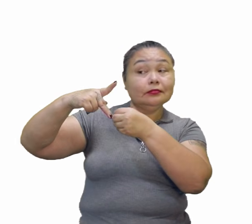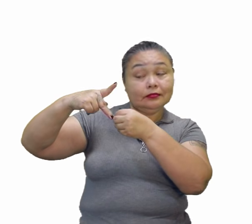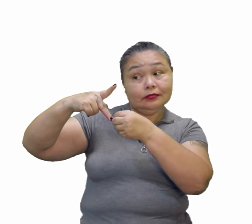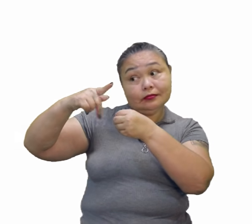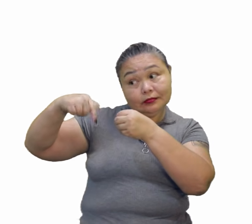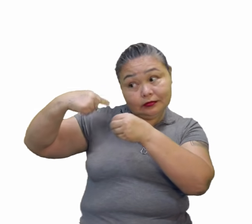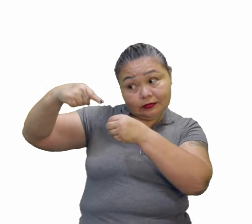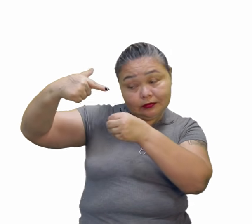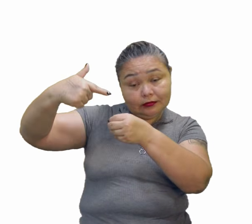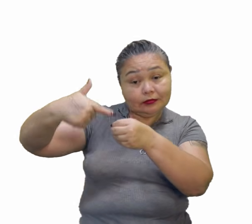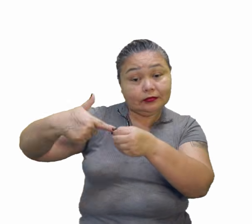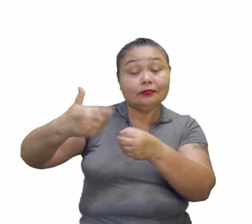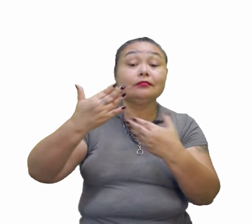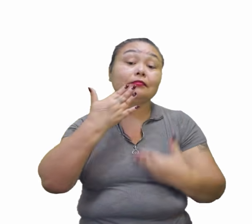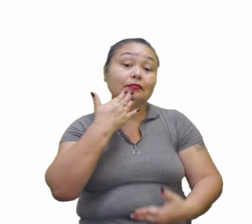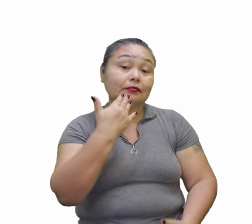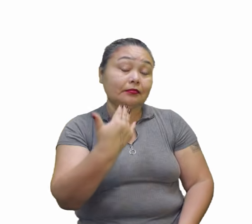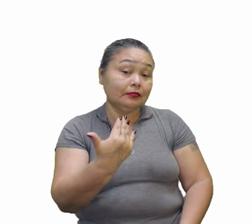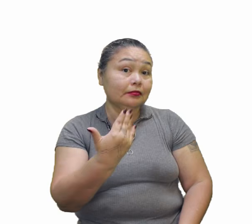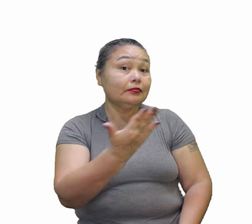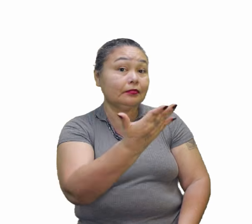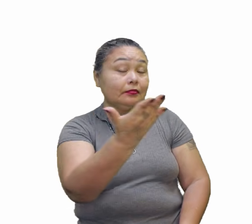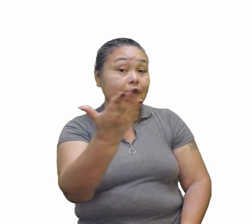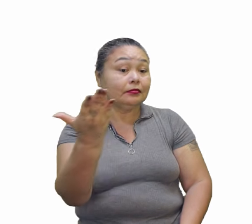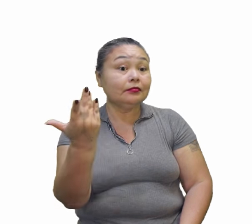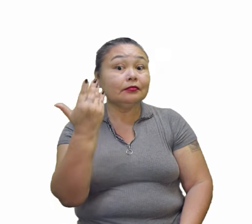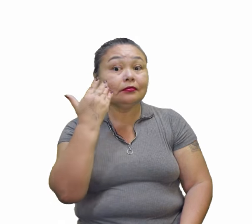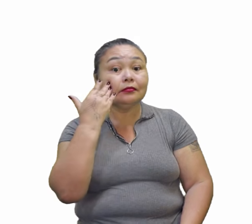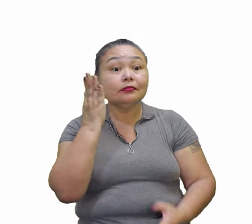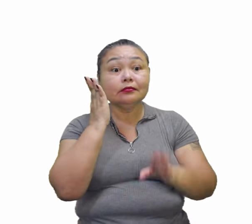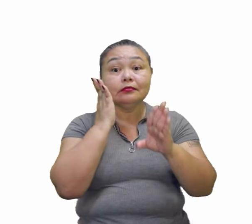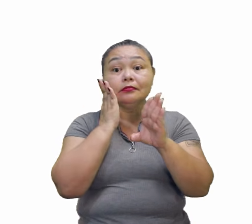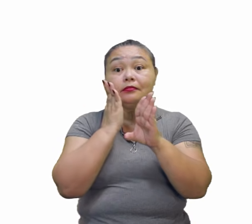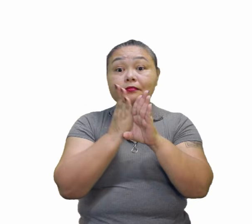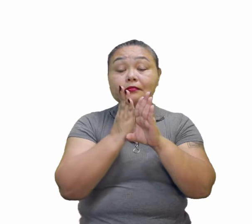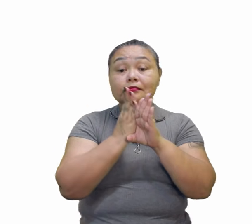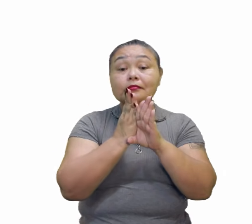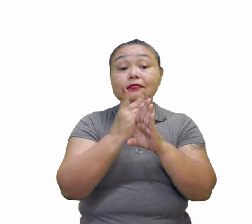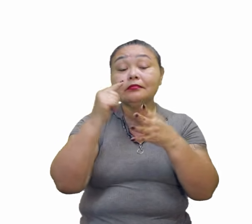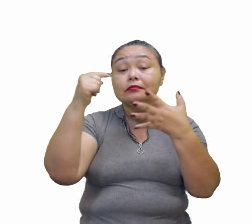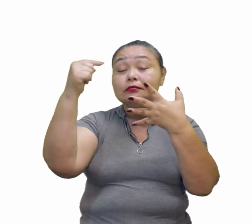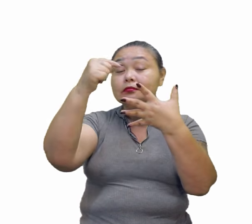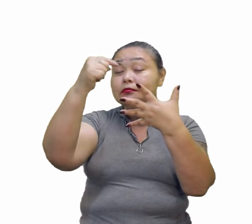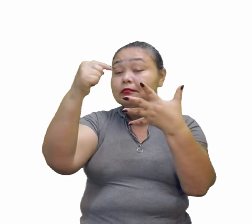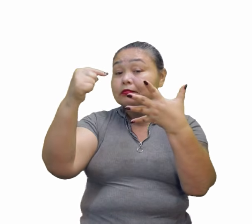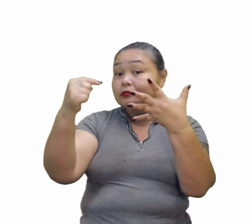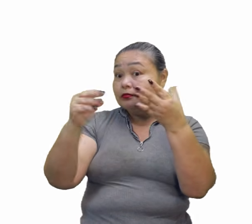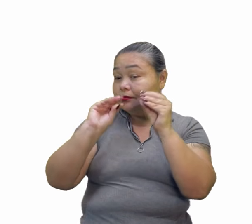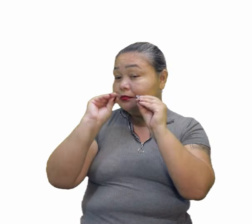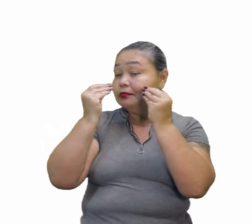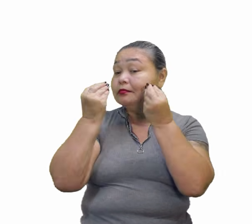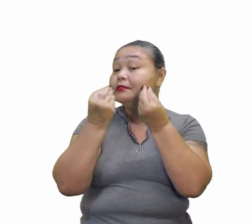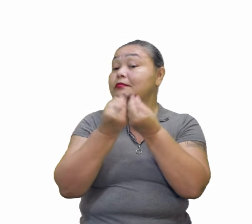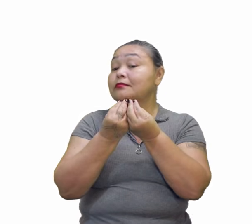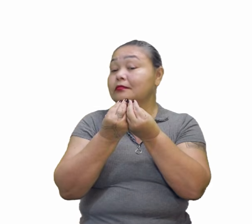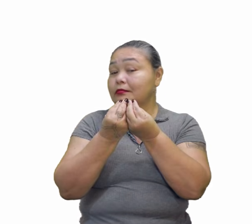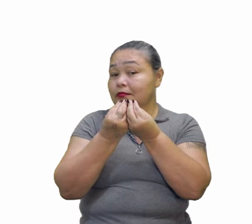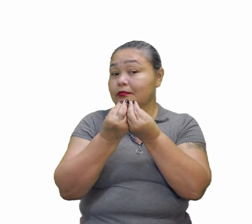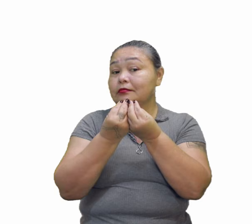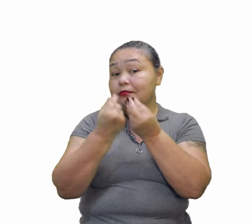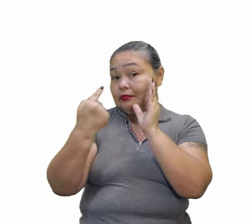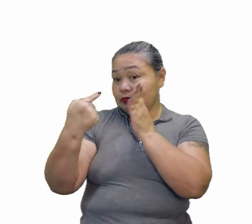petróleo, e pediu para você identificar entre os compostos que